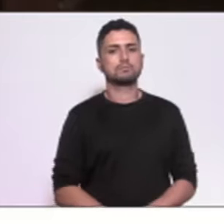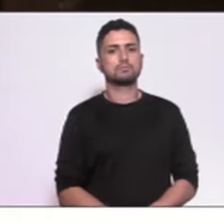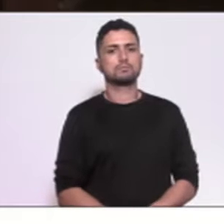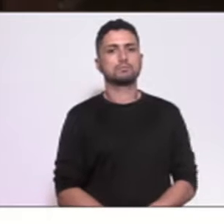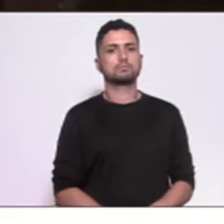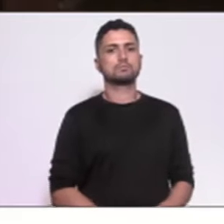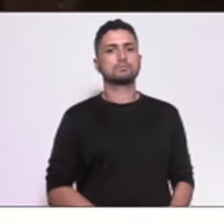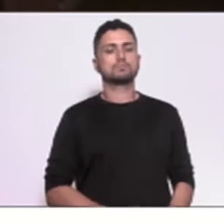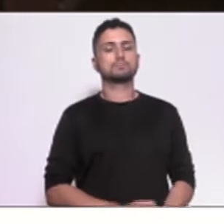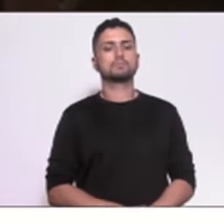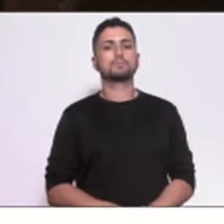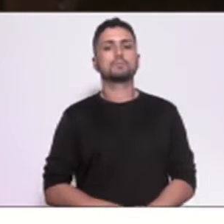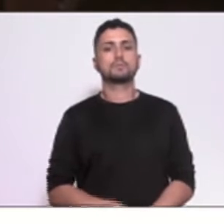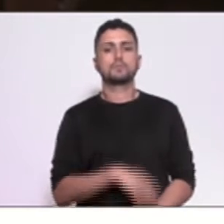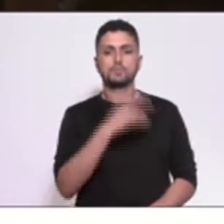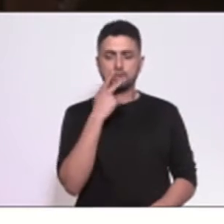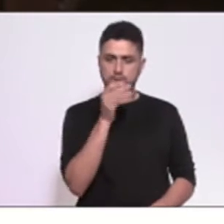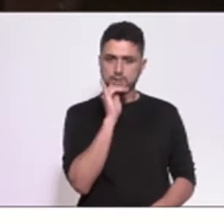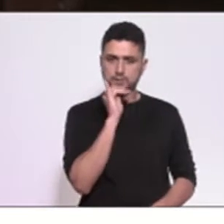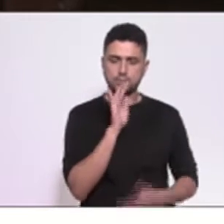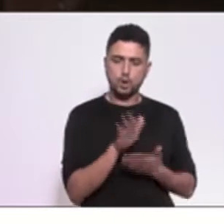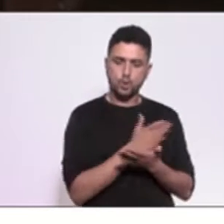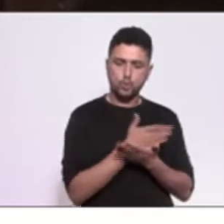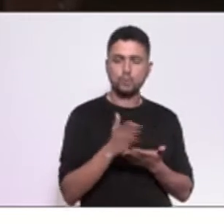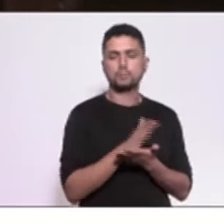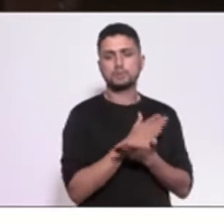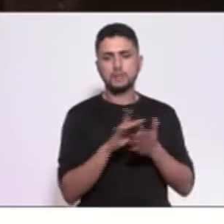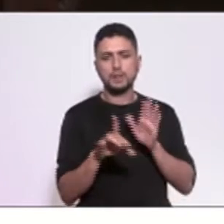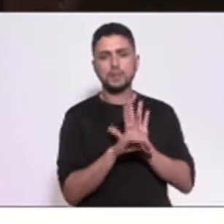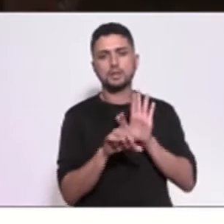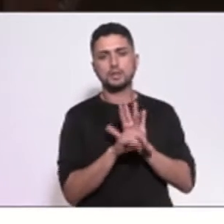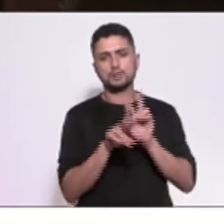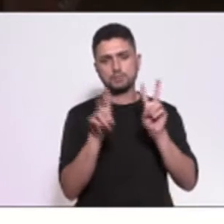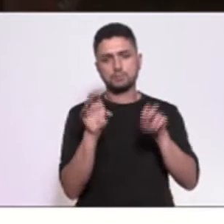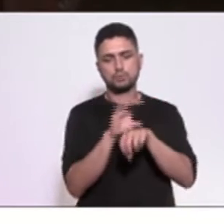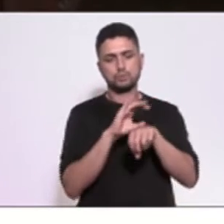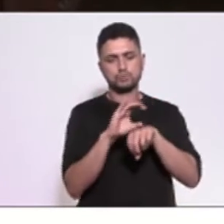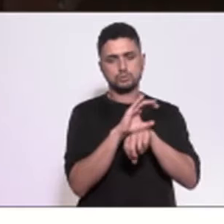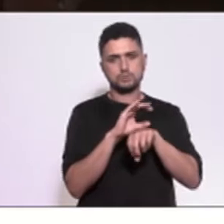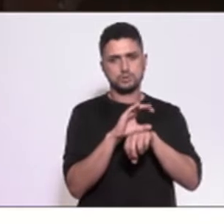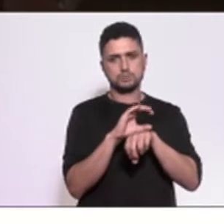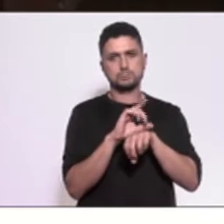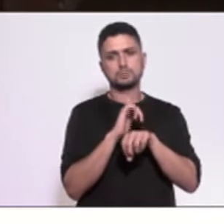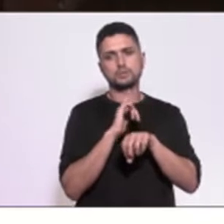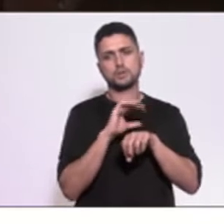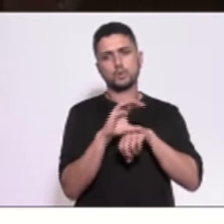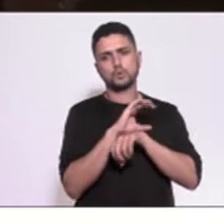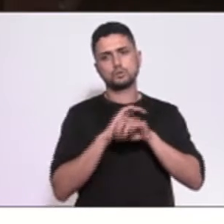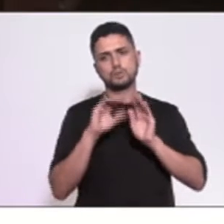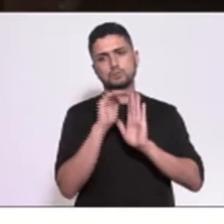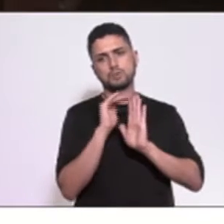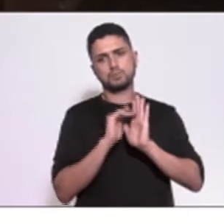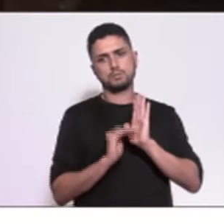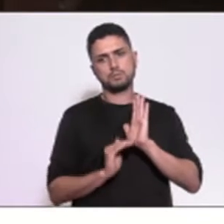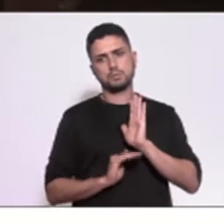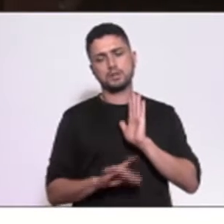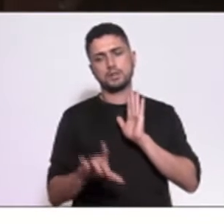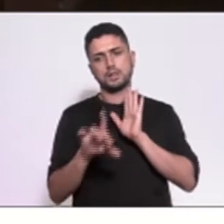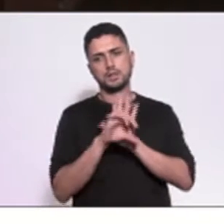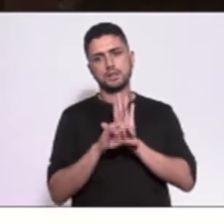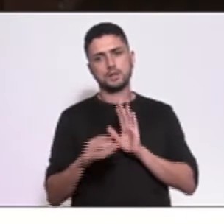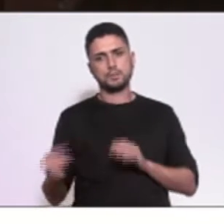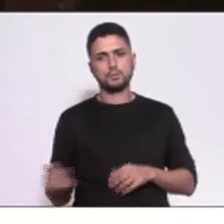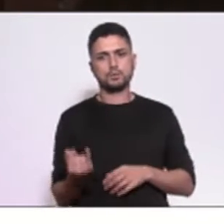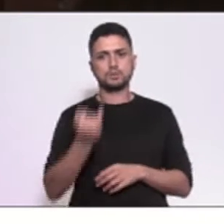Vamos citar como exemplo algumas leis da Constituição muito importantes e que têm que